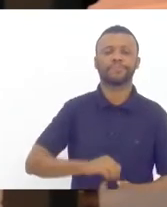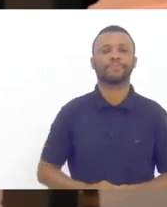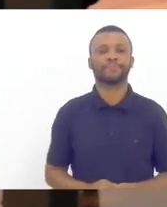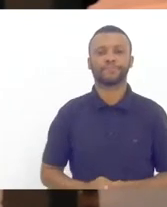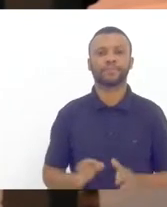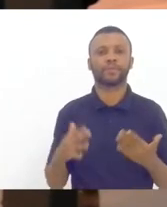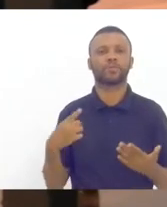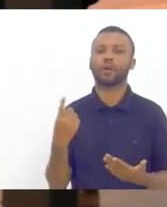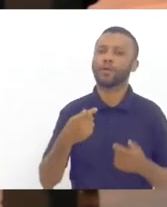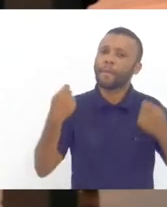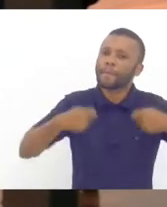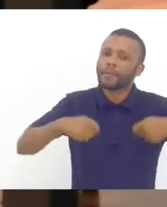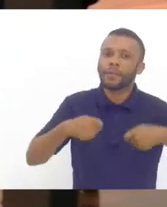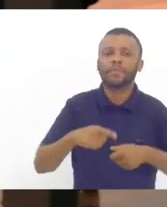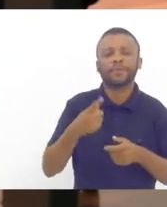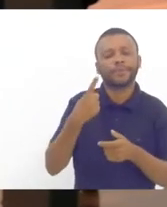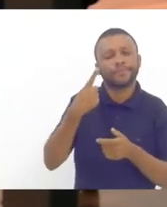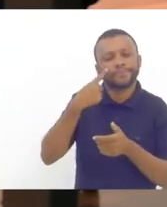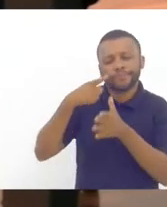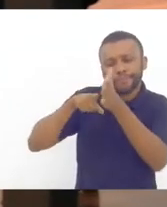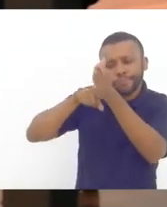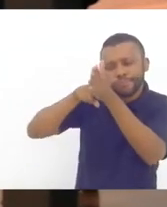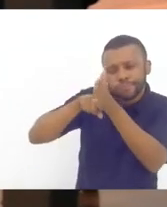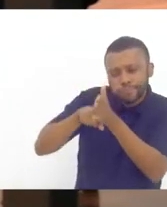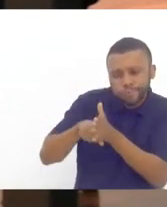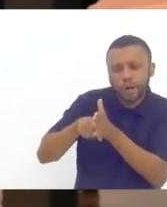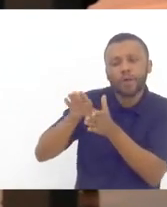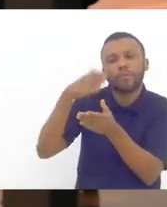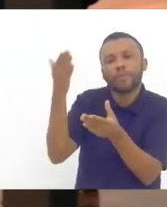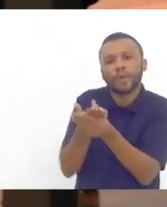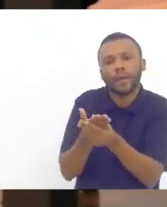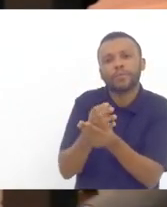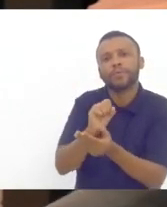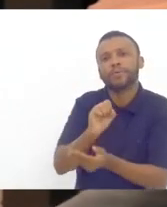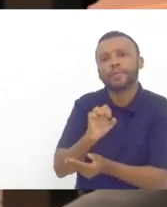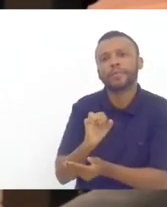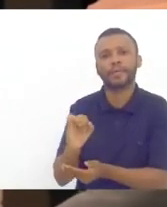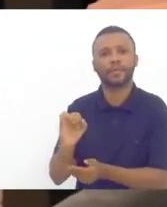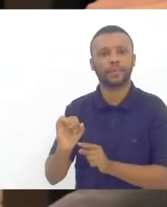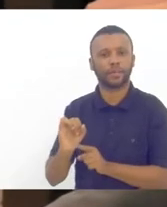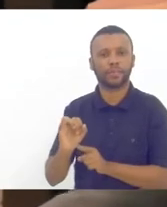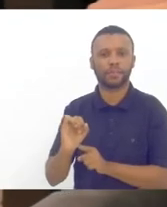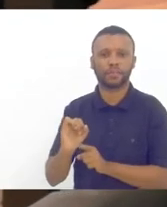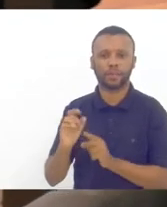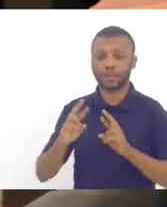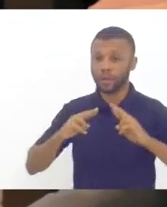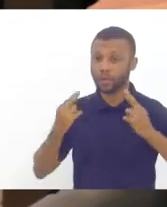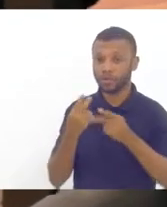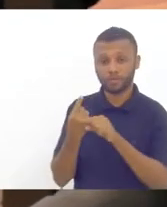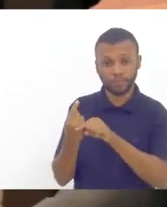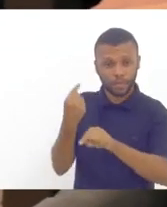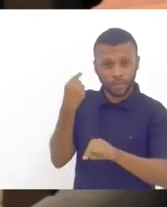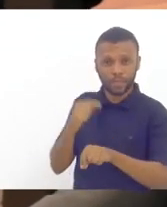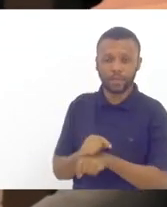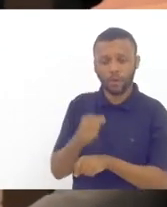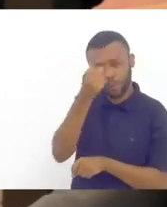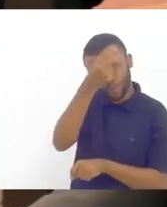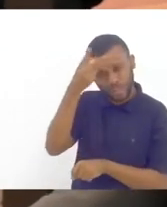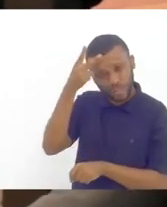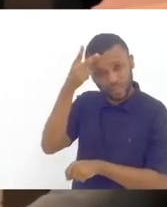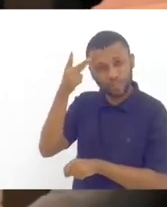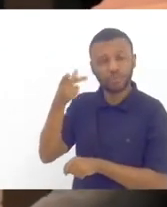Então, nós tivemos que revisitar todo esse processo SEI, porque, como foi falado na última reunião, o município do Rio de Janeiro, ele participou